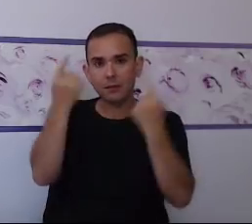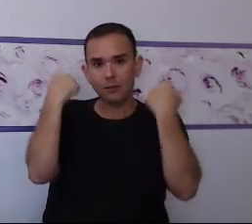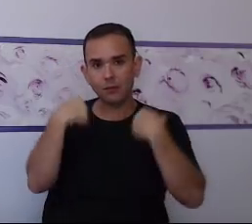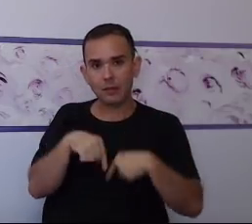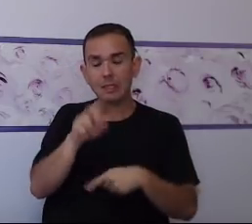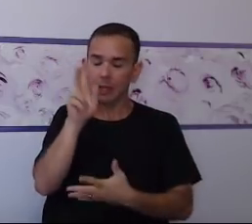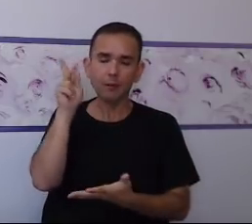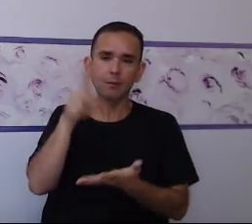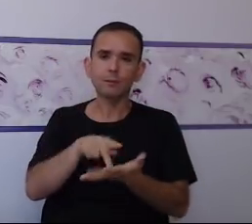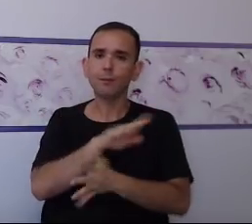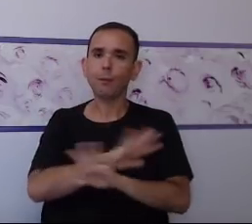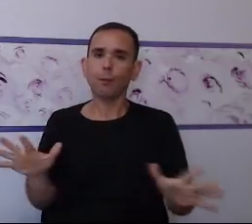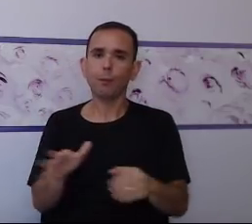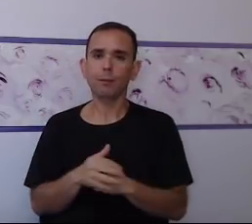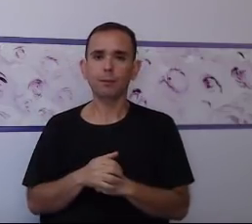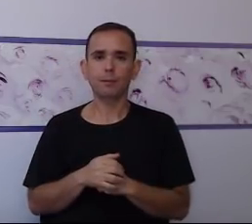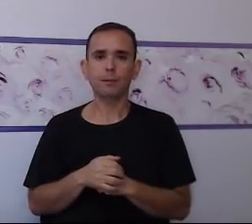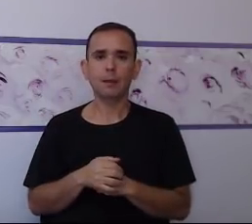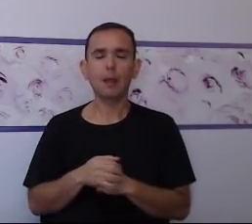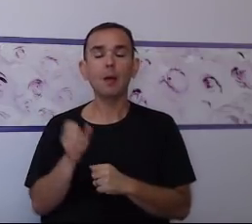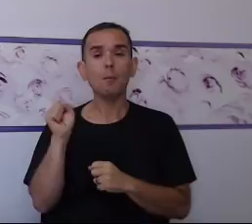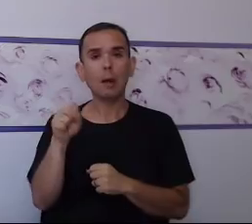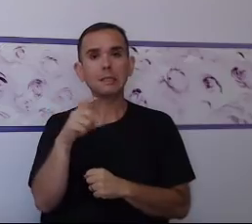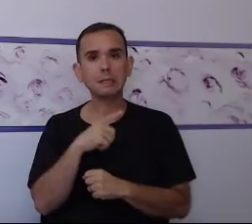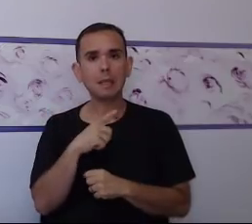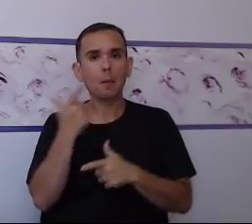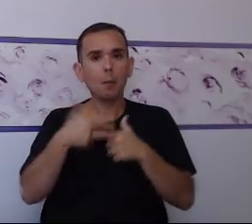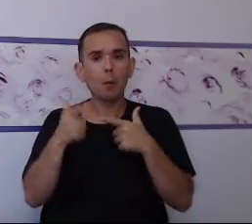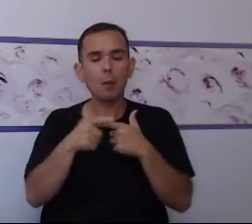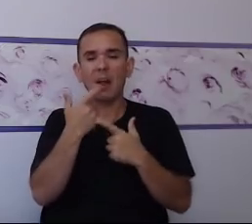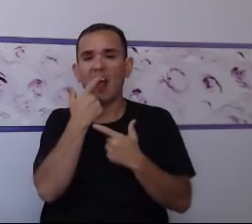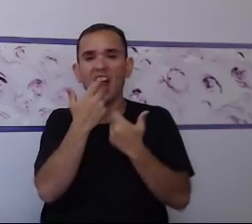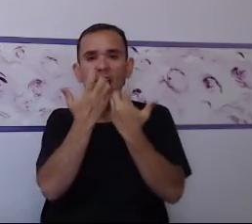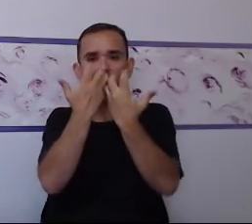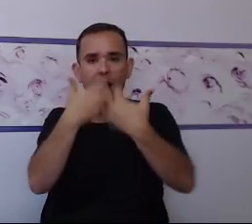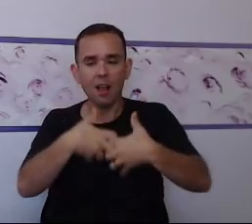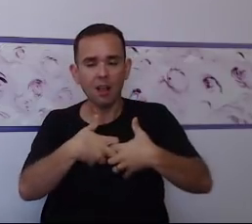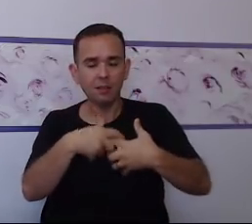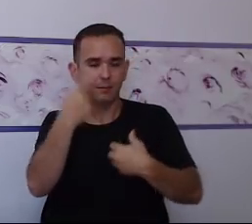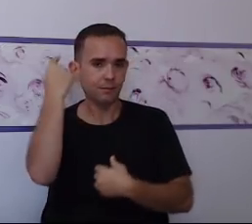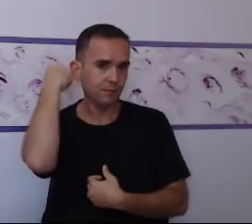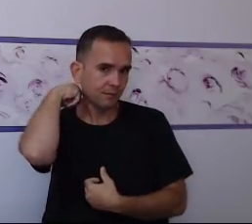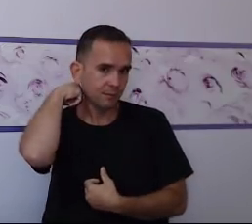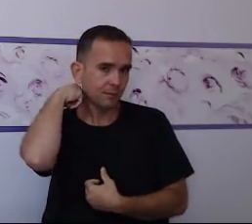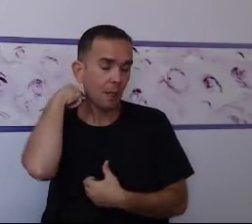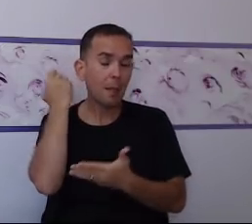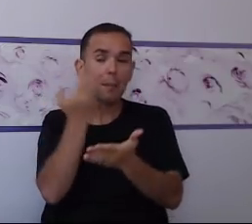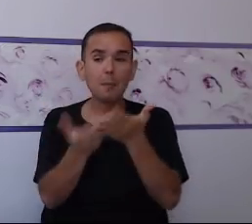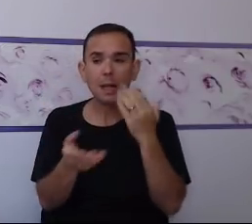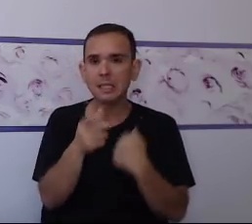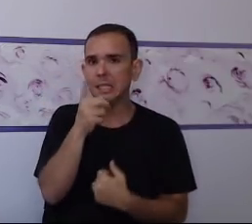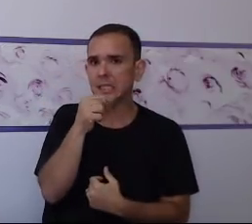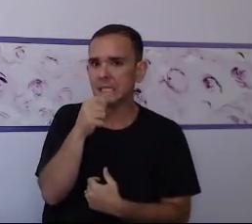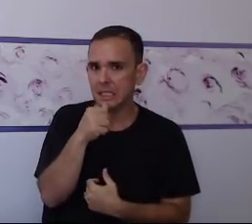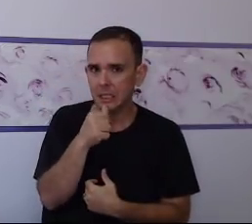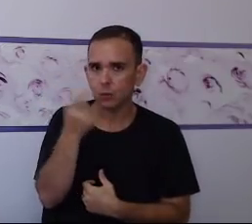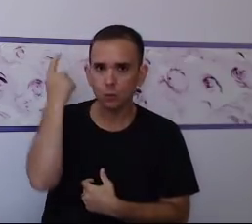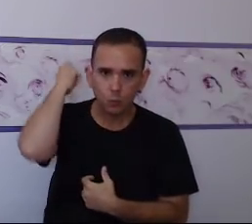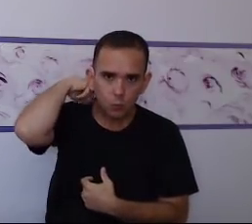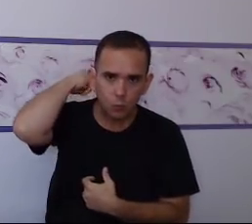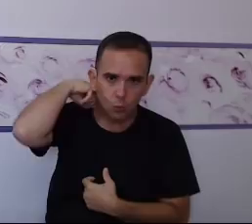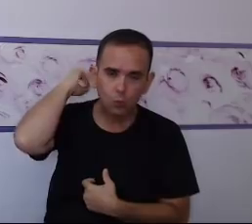ela é definitiva. Então, pode ter lesão na coluna vertebral, perda de líquido, né, da